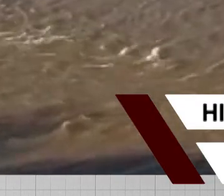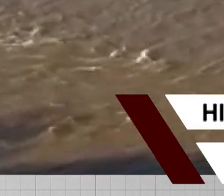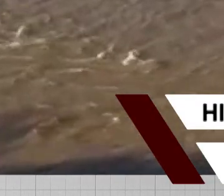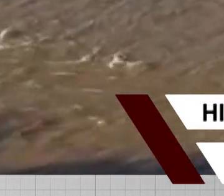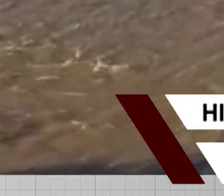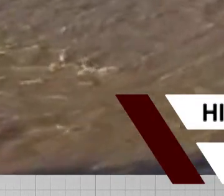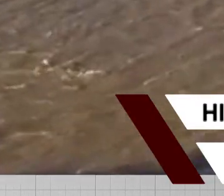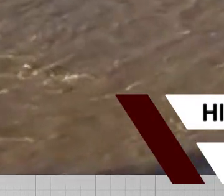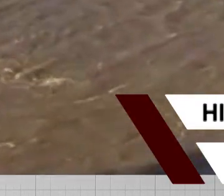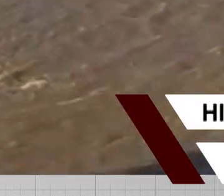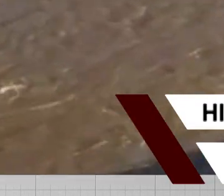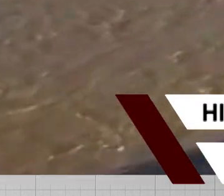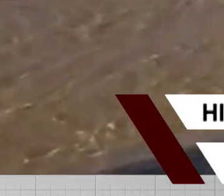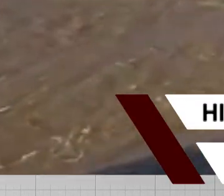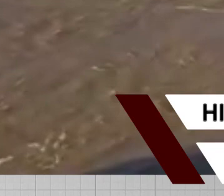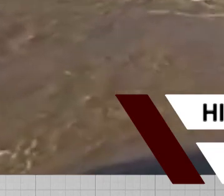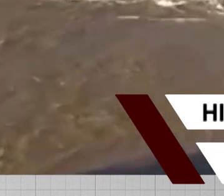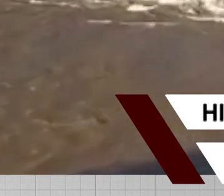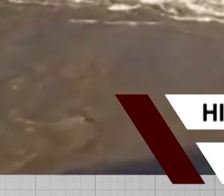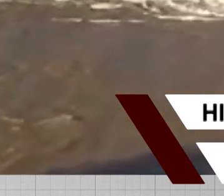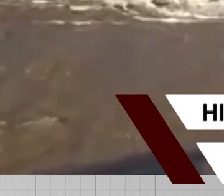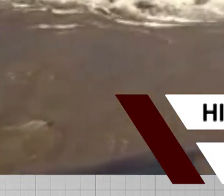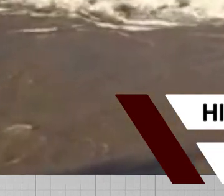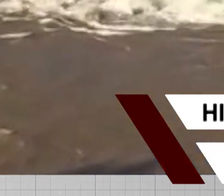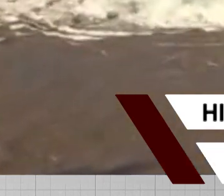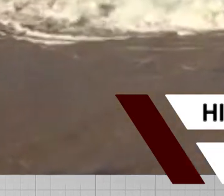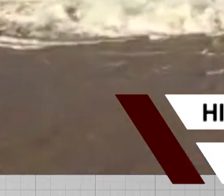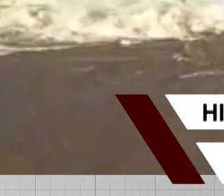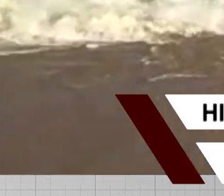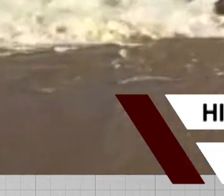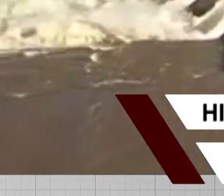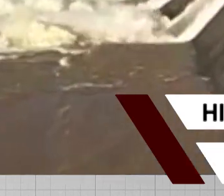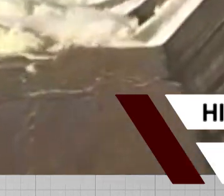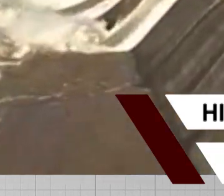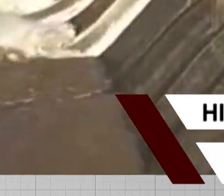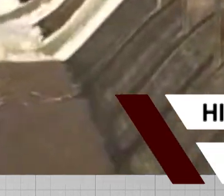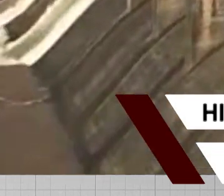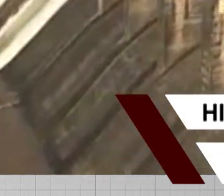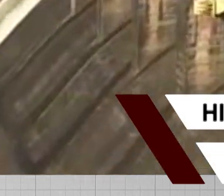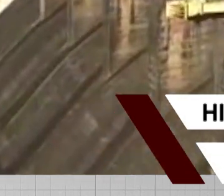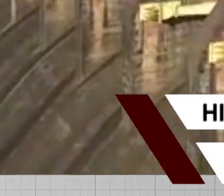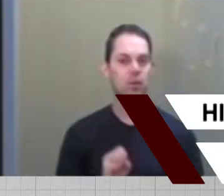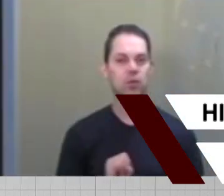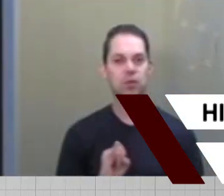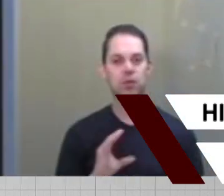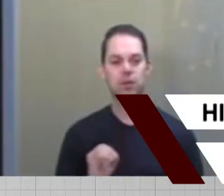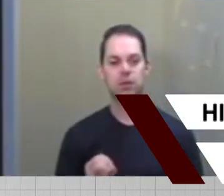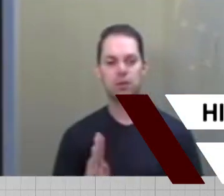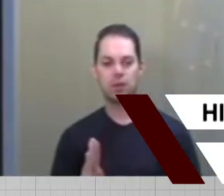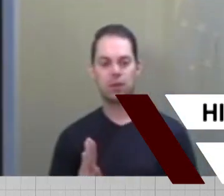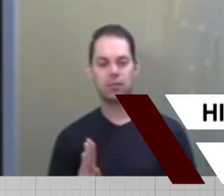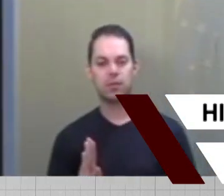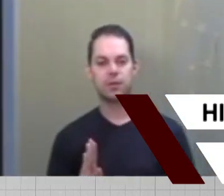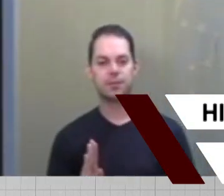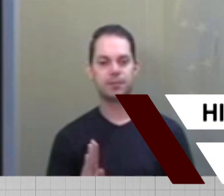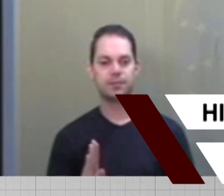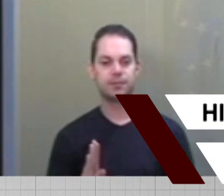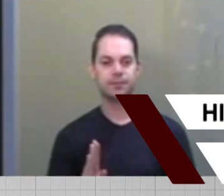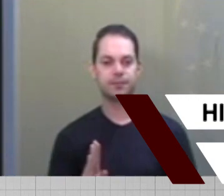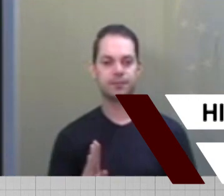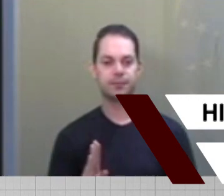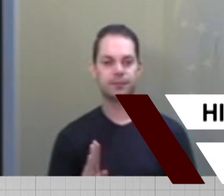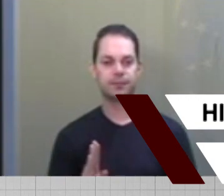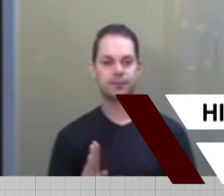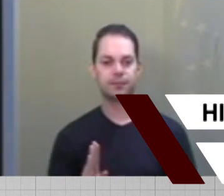ele, essas obras possibilitariam o conserto de duas reclusas construídas nos anos 70. Reis disse que já se reuniu